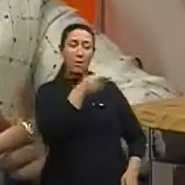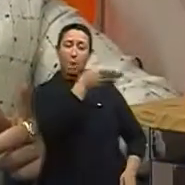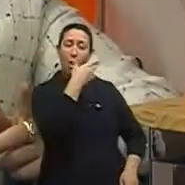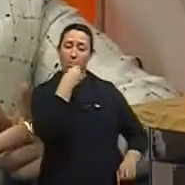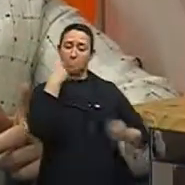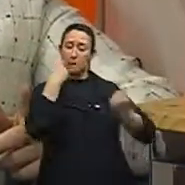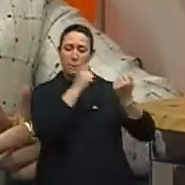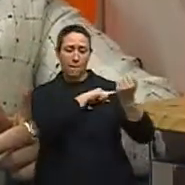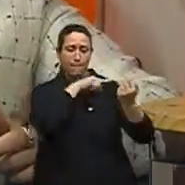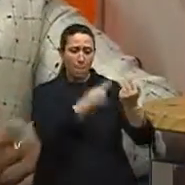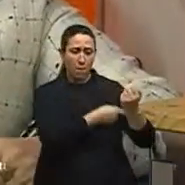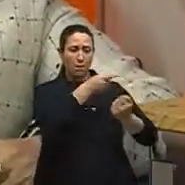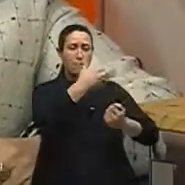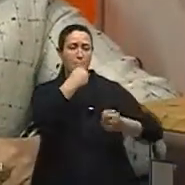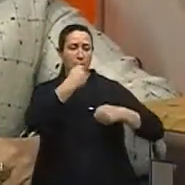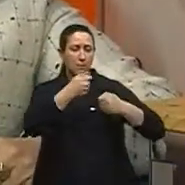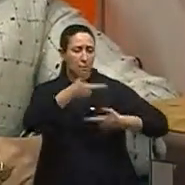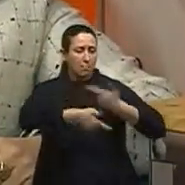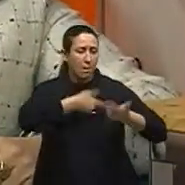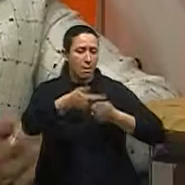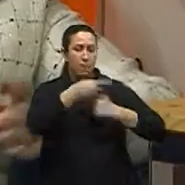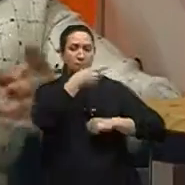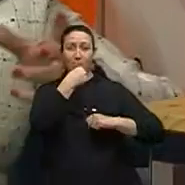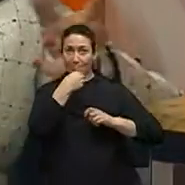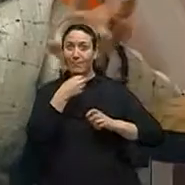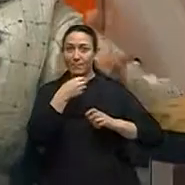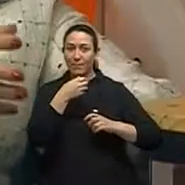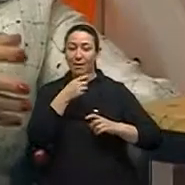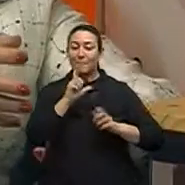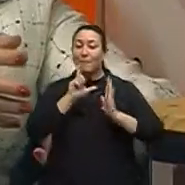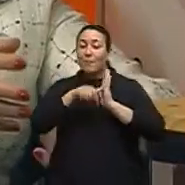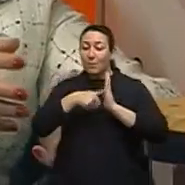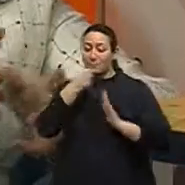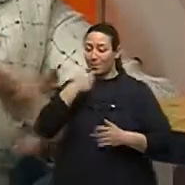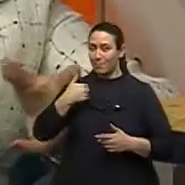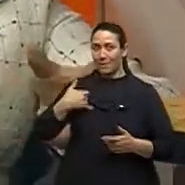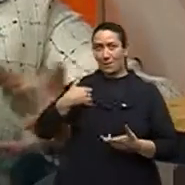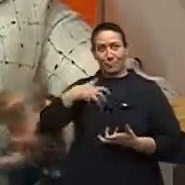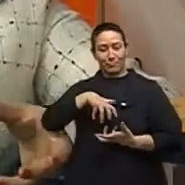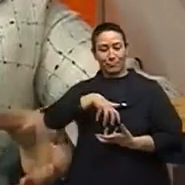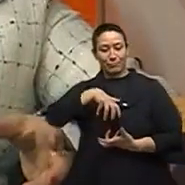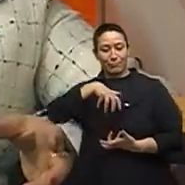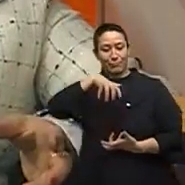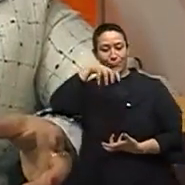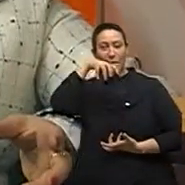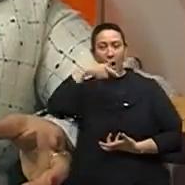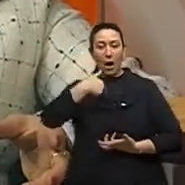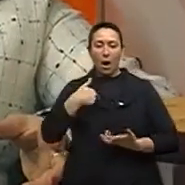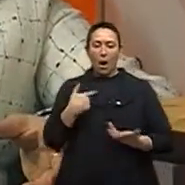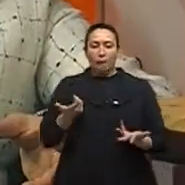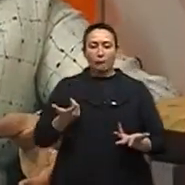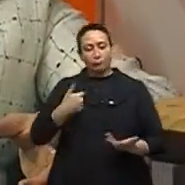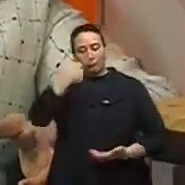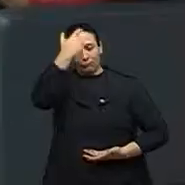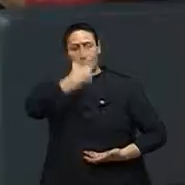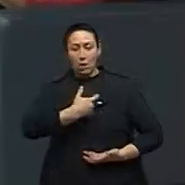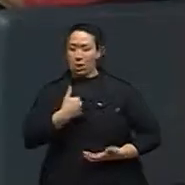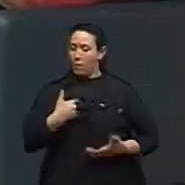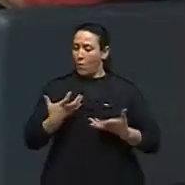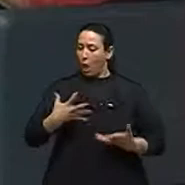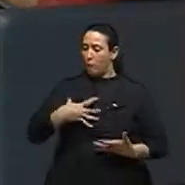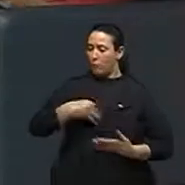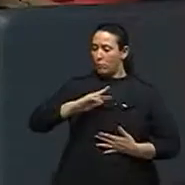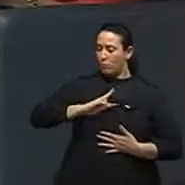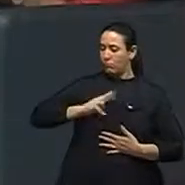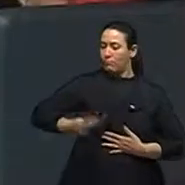isso quando o homem chega numa certa idade ele começa a atribuir aos filhos certas funções Uhum meu filho que que